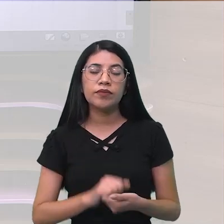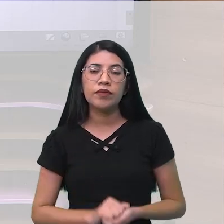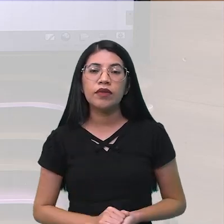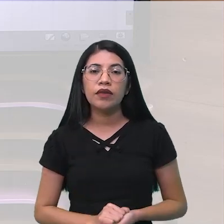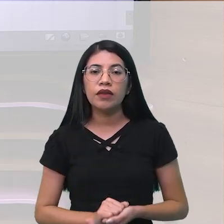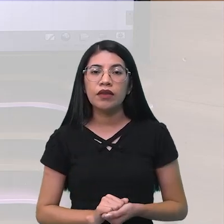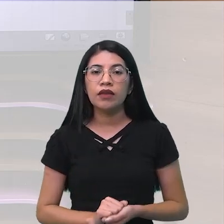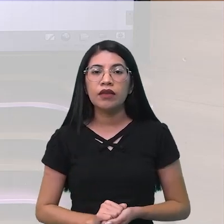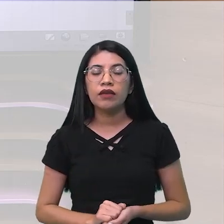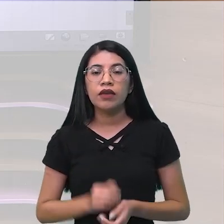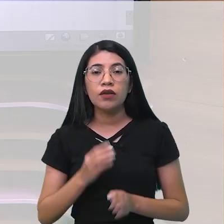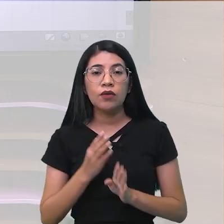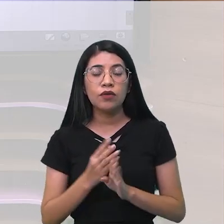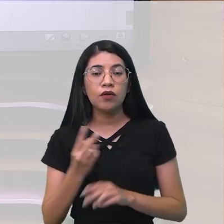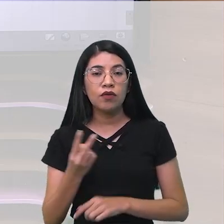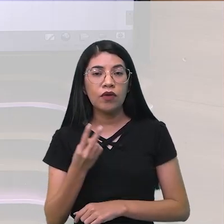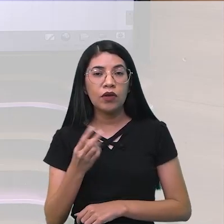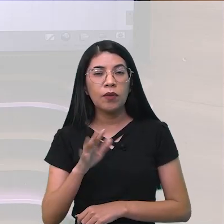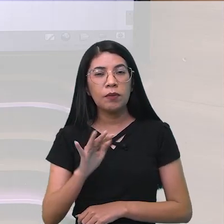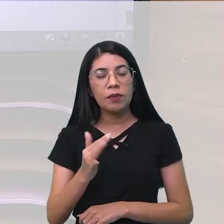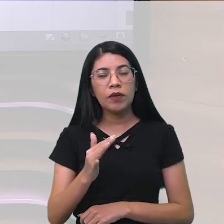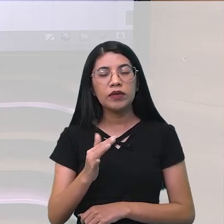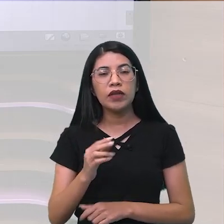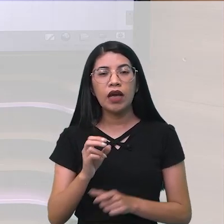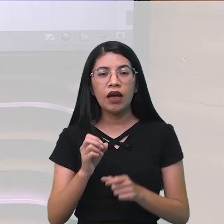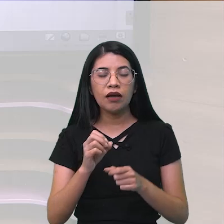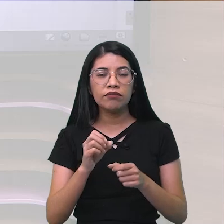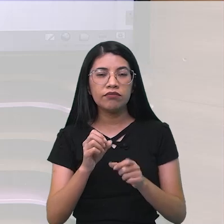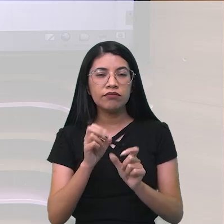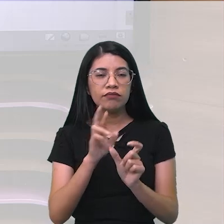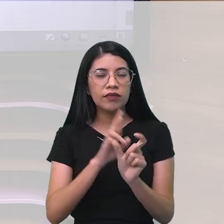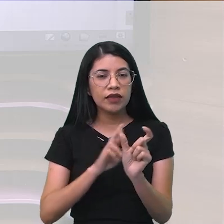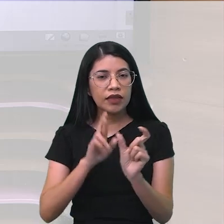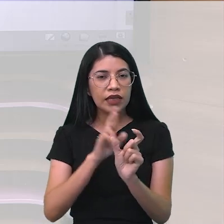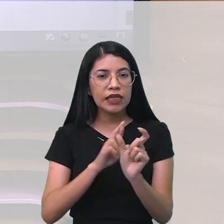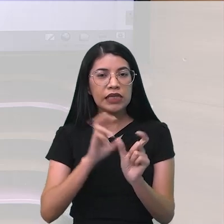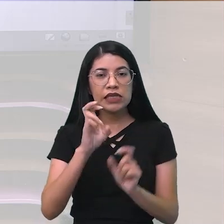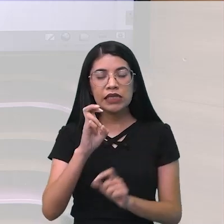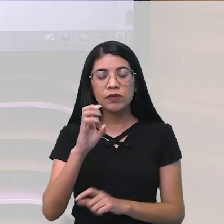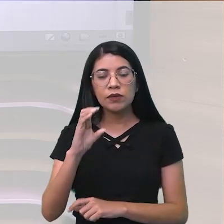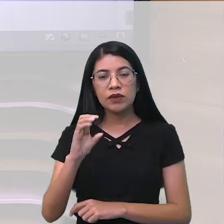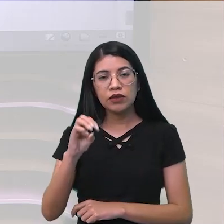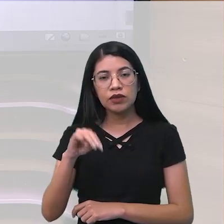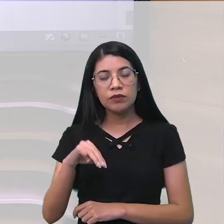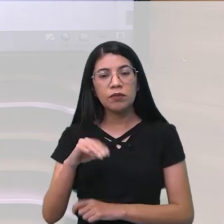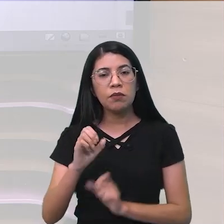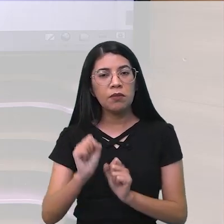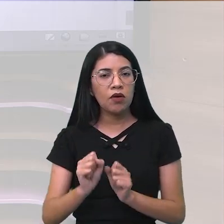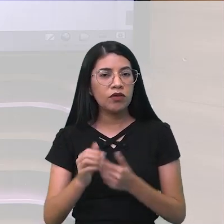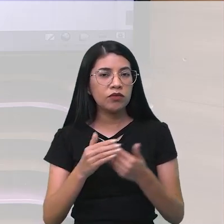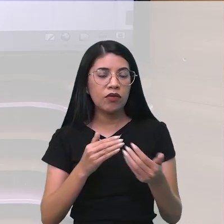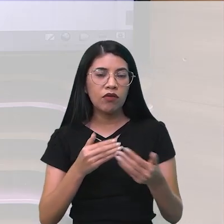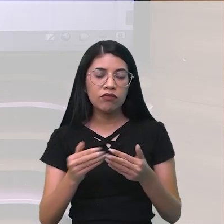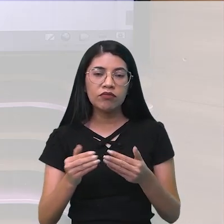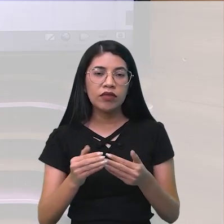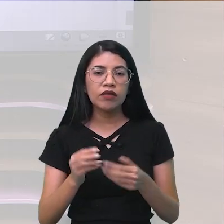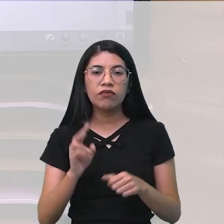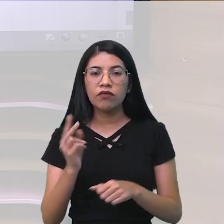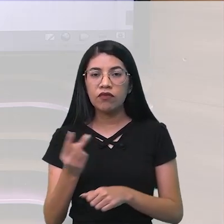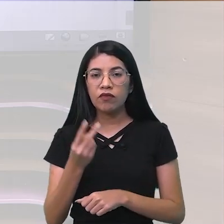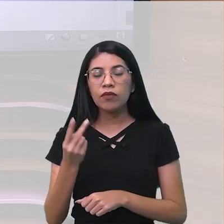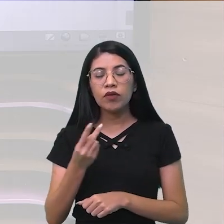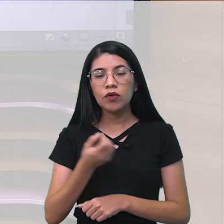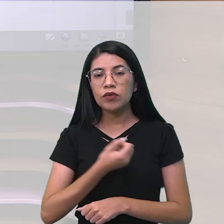estimamos o valor da incógnita como sendo 5 centímetros, mas poderia ser qualquer outro valor, tá?